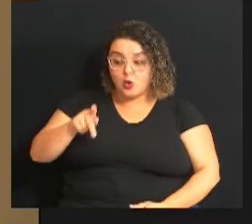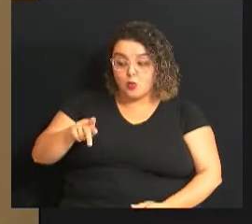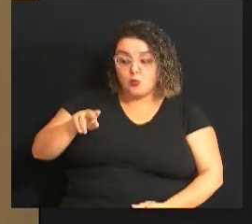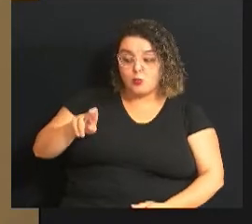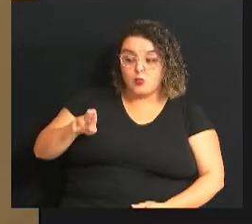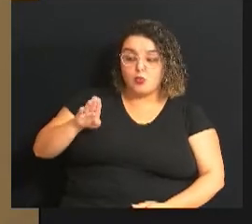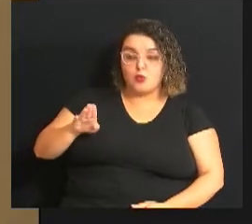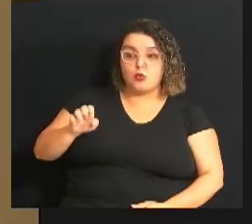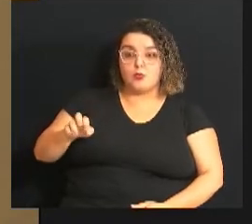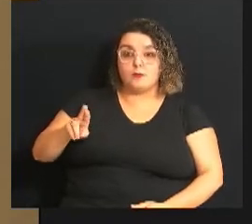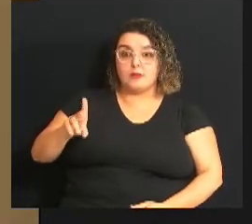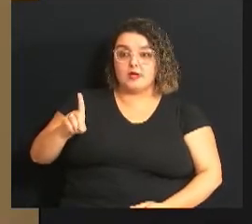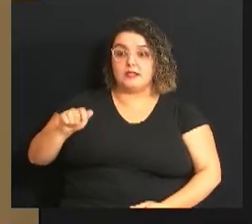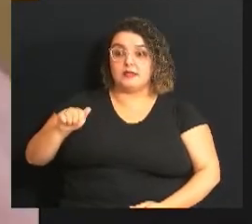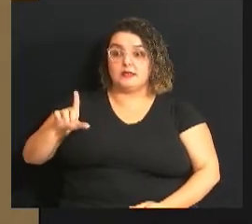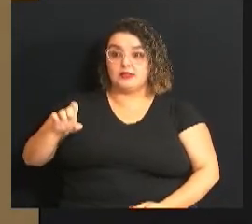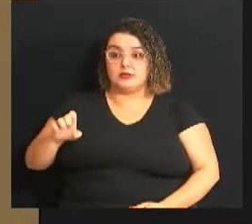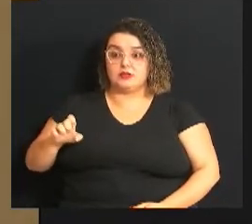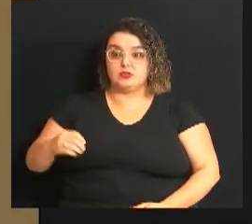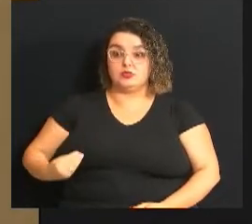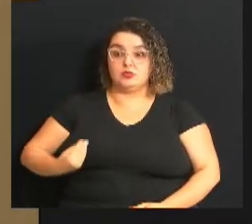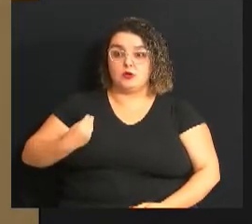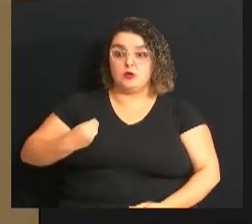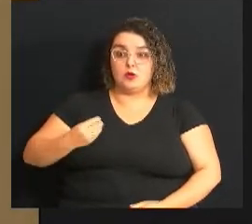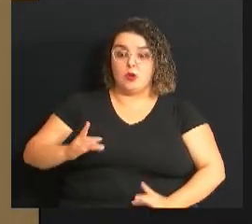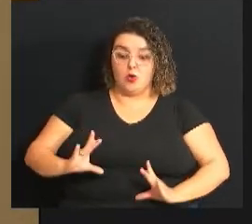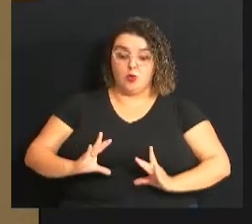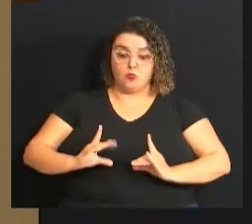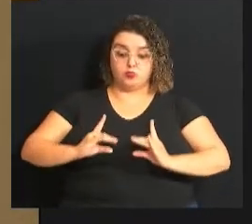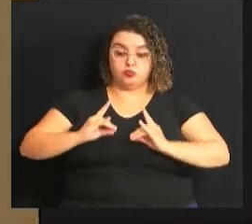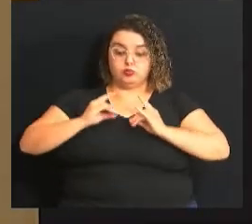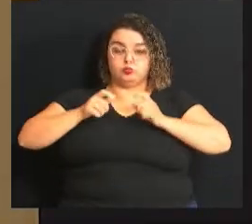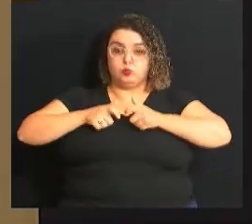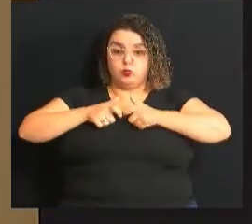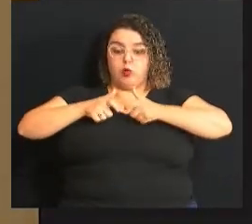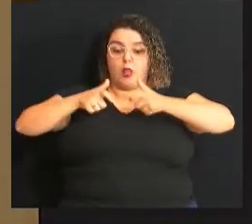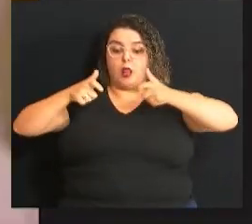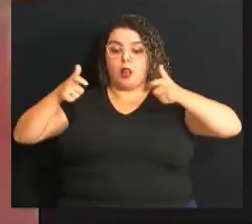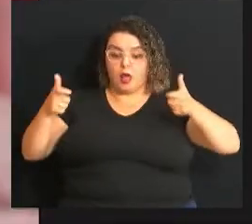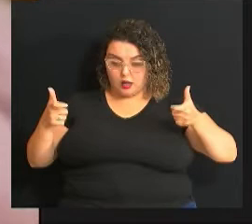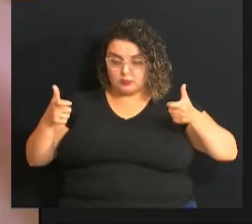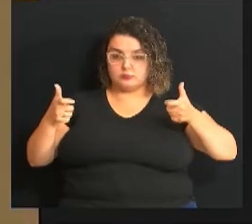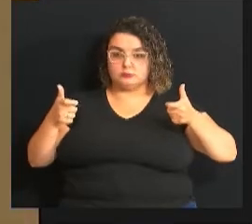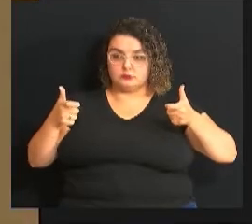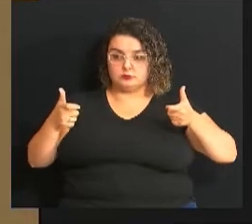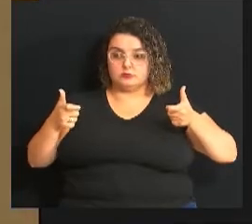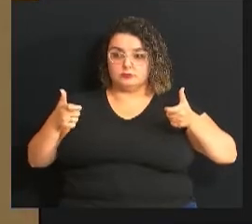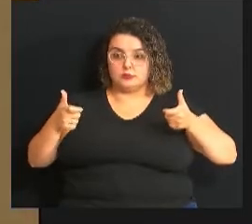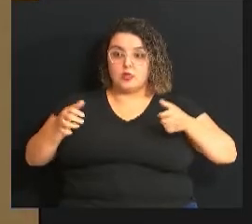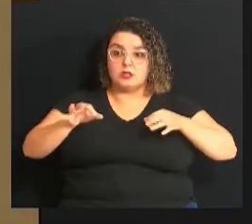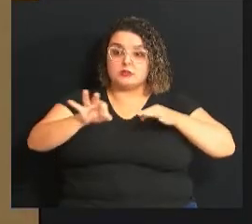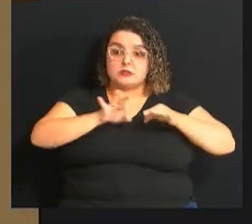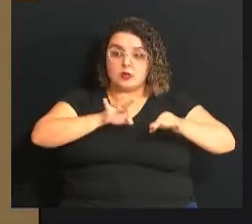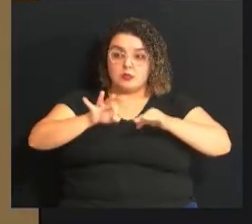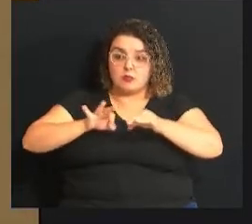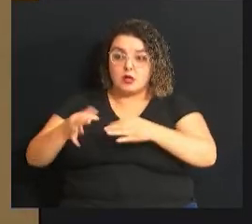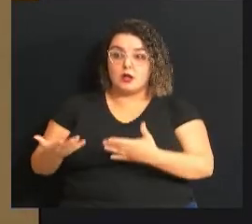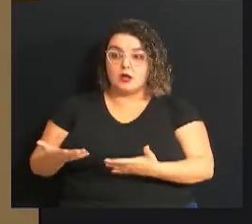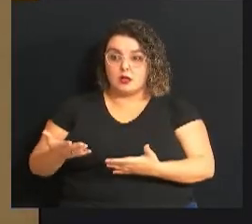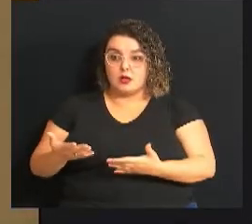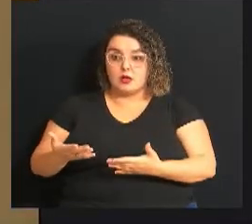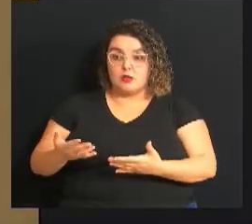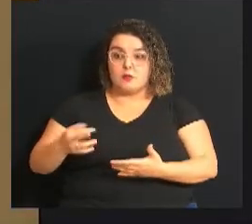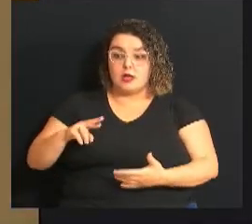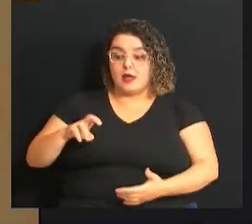da vida onde a gente tem um aumento de produção de hormônios que estão sendo preparados aí para a